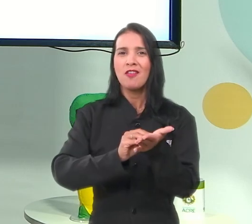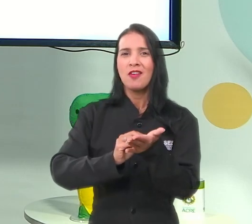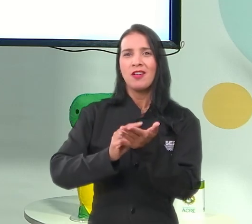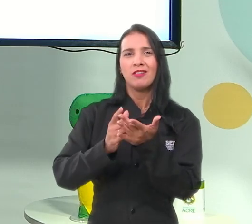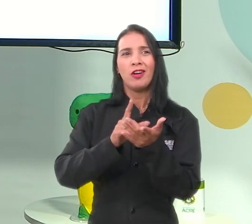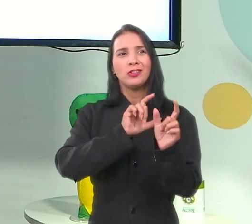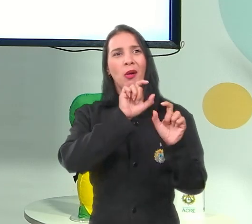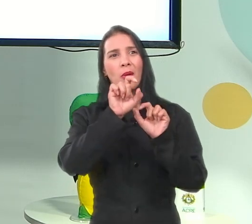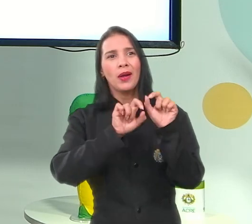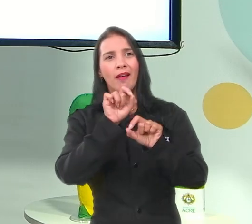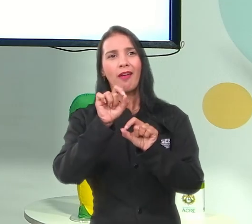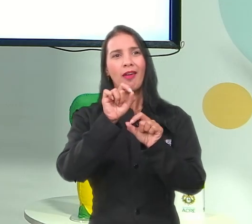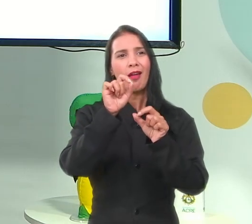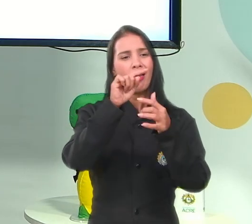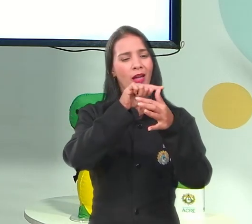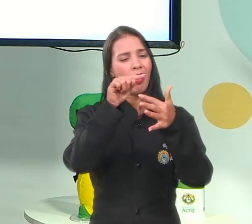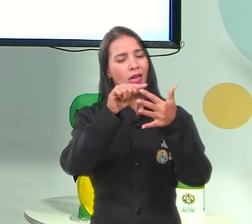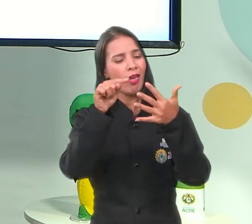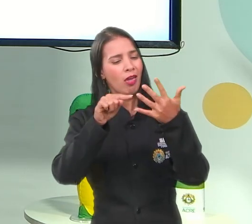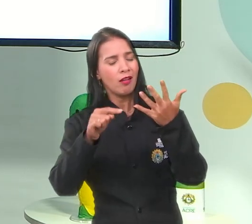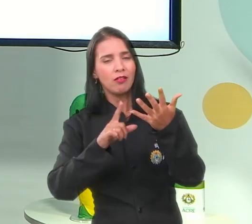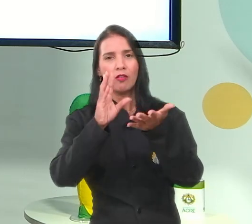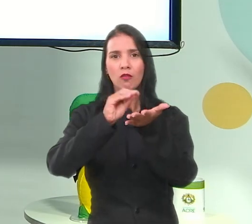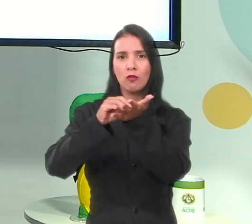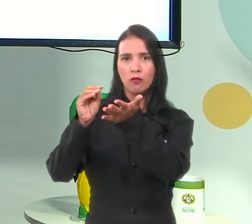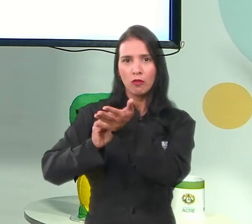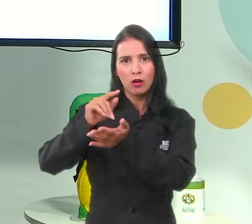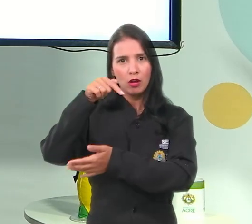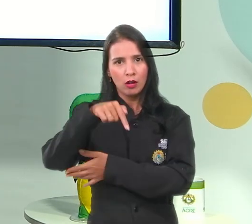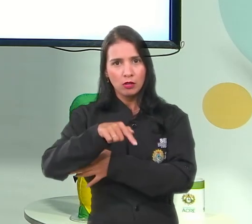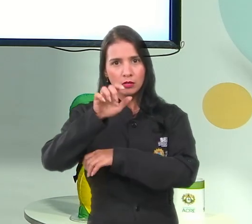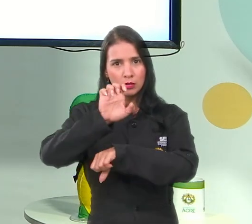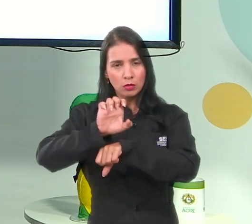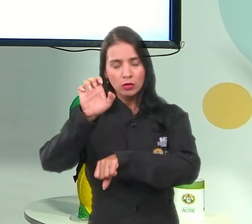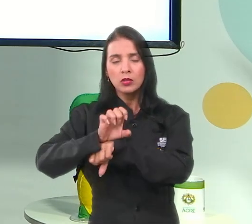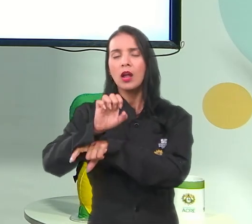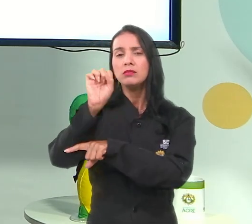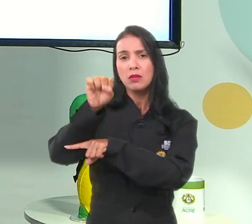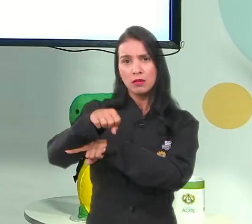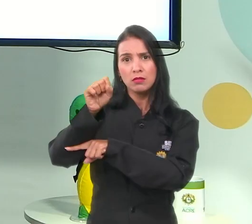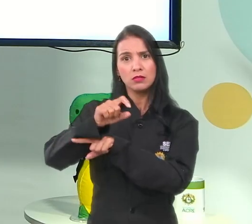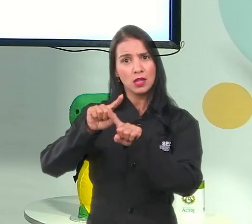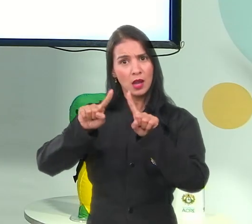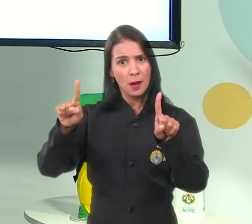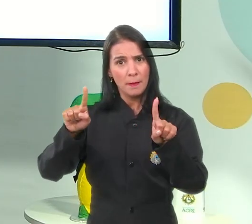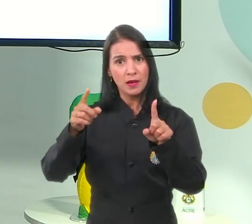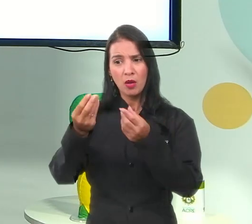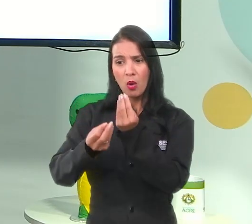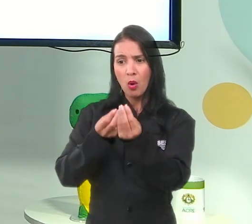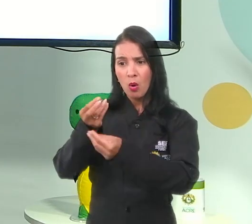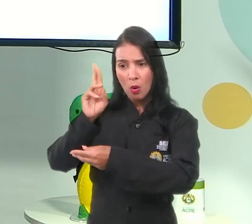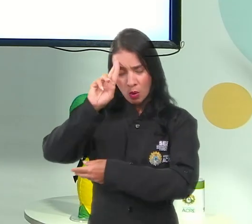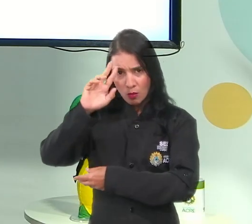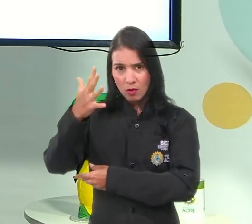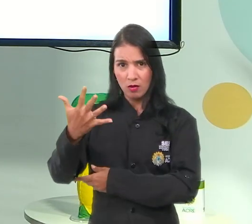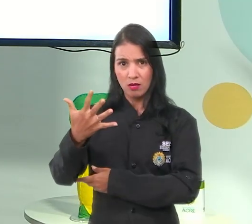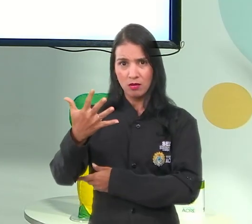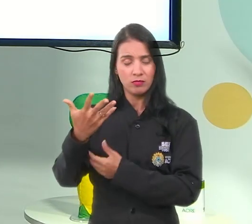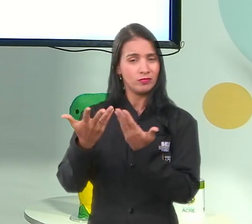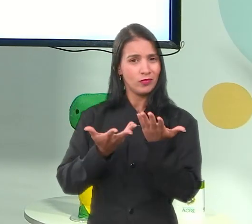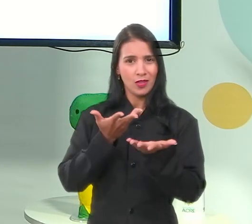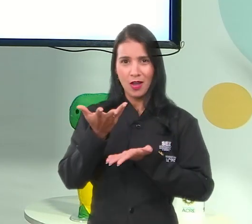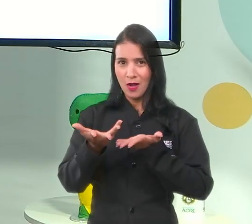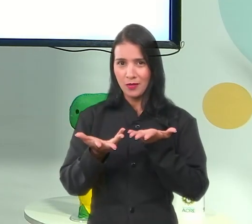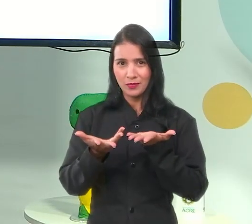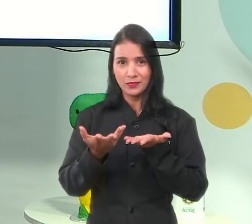vai resolver os problemas da sua cidade. As suas demandas enquanto povo não serão atendidas. O seu nível